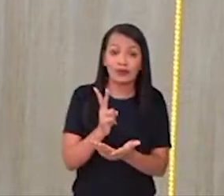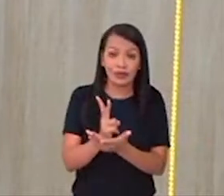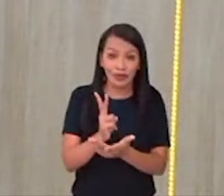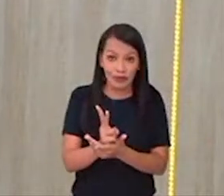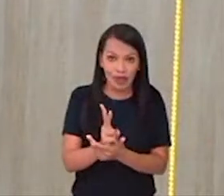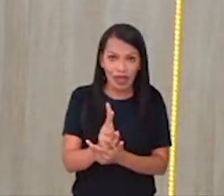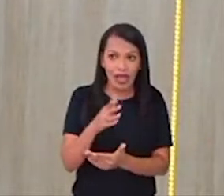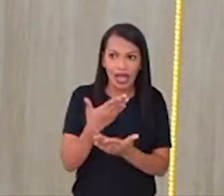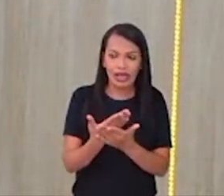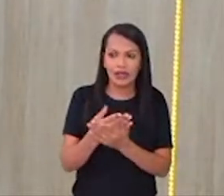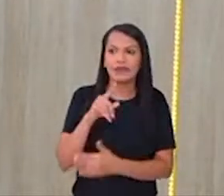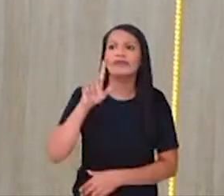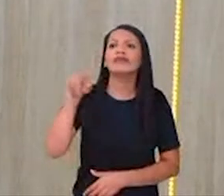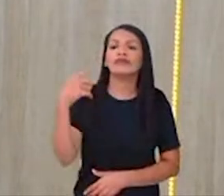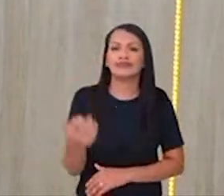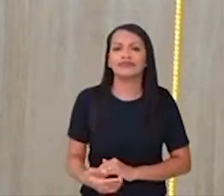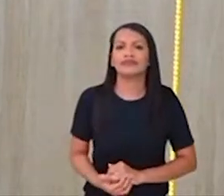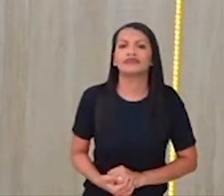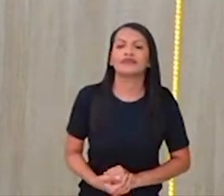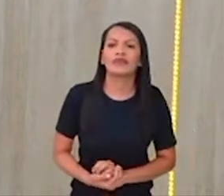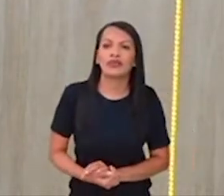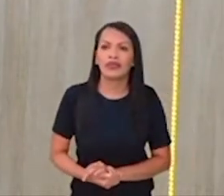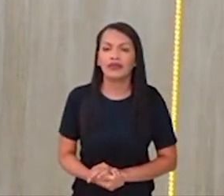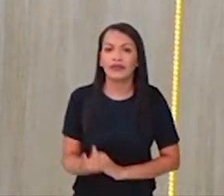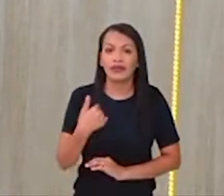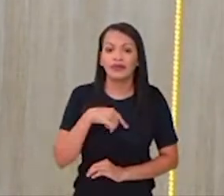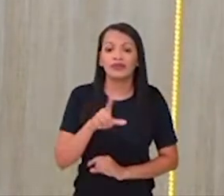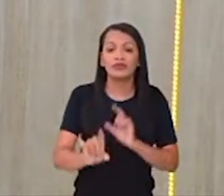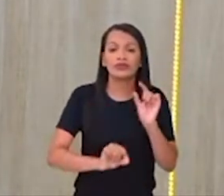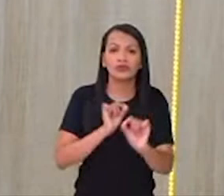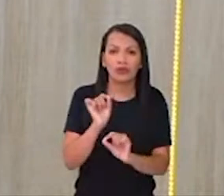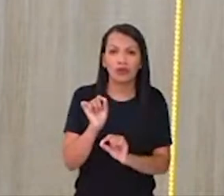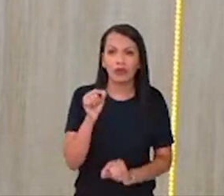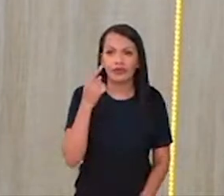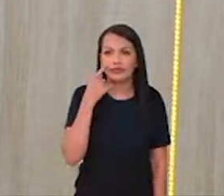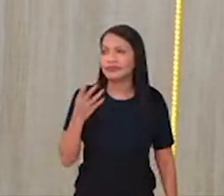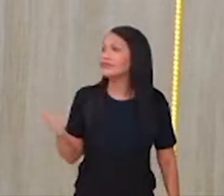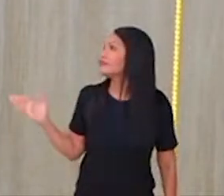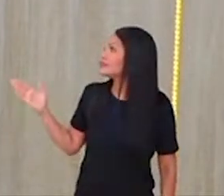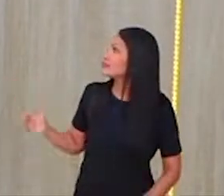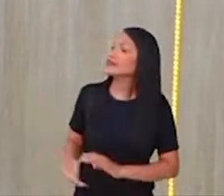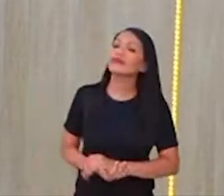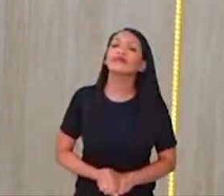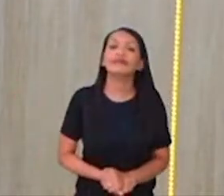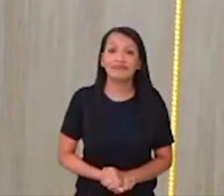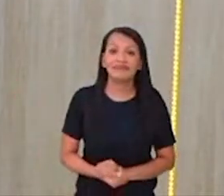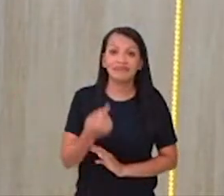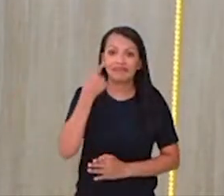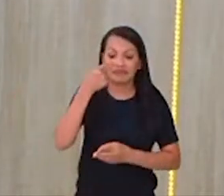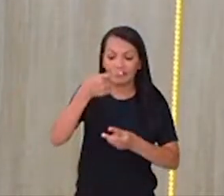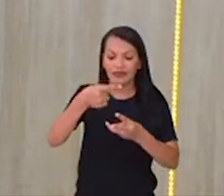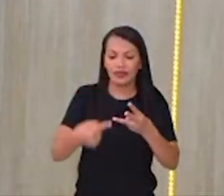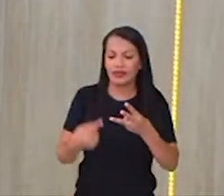Mas, que escolhas eu fiz? Eu escolhi usar, por exemplo, quando eu digo em pé de igualdade, eu escolhi usar